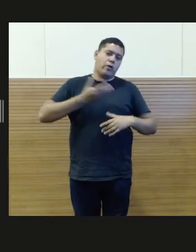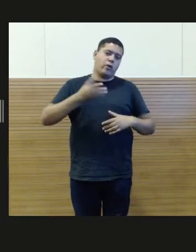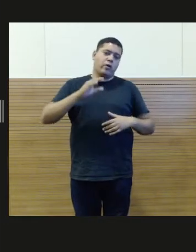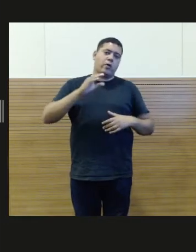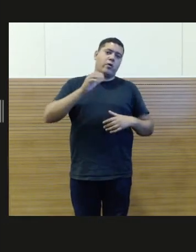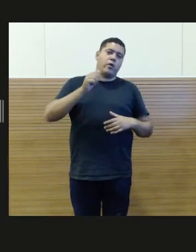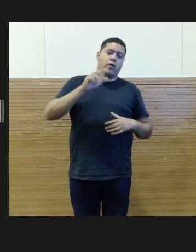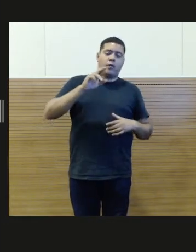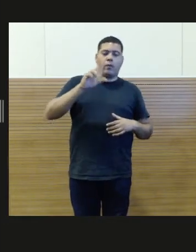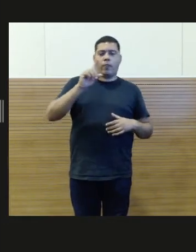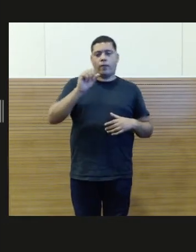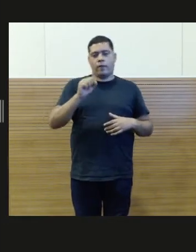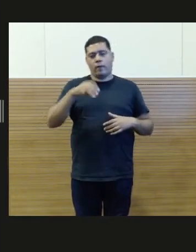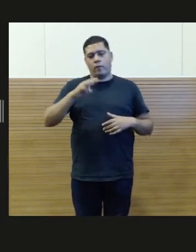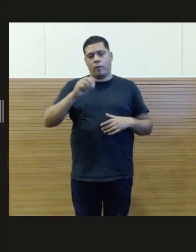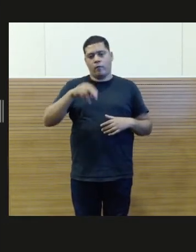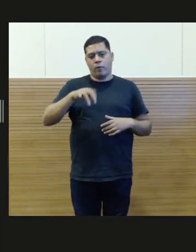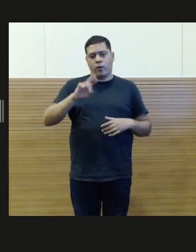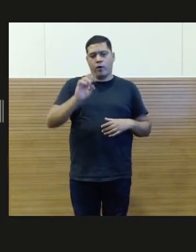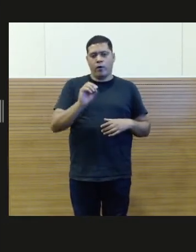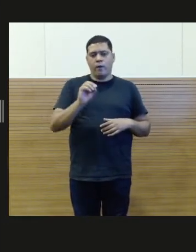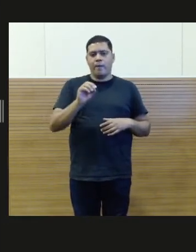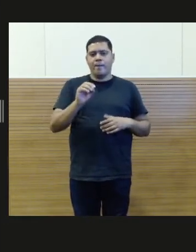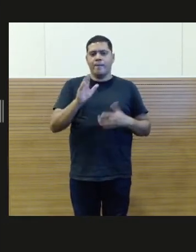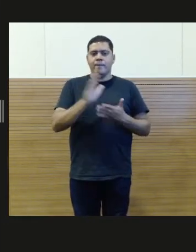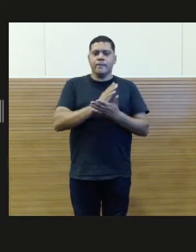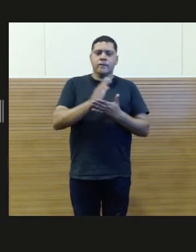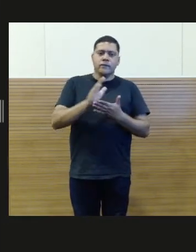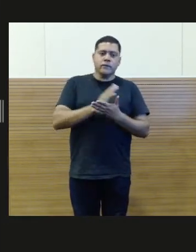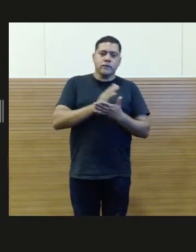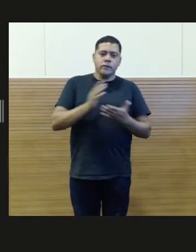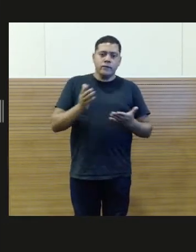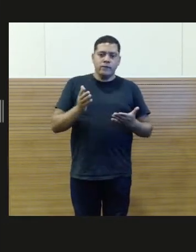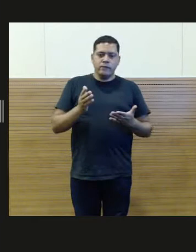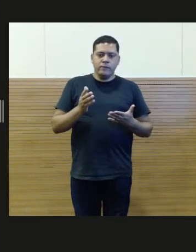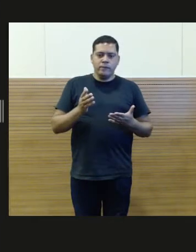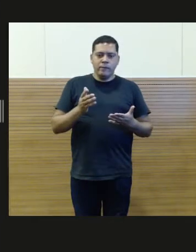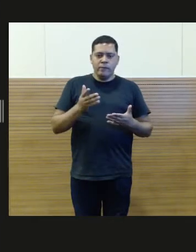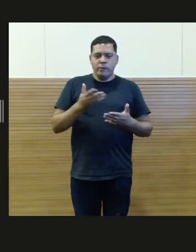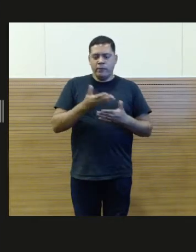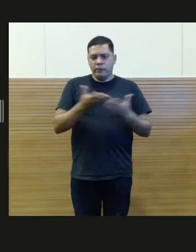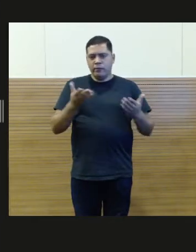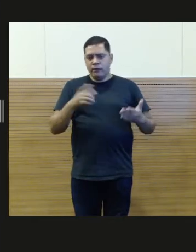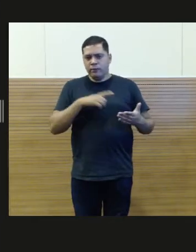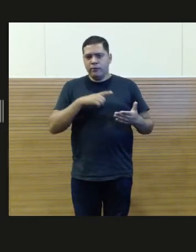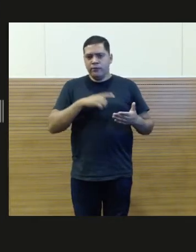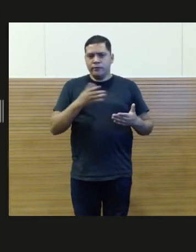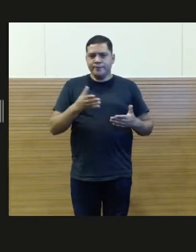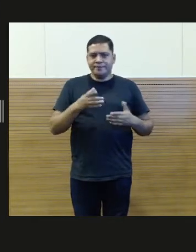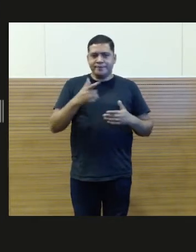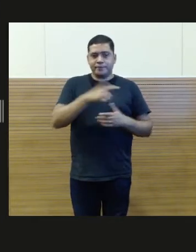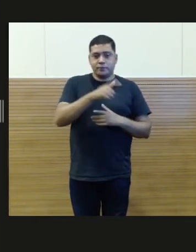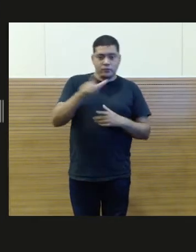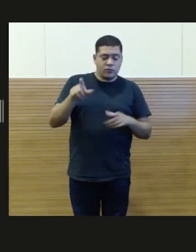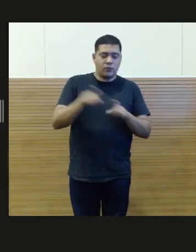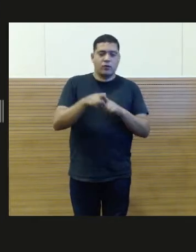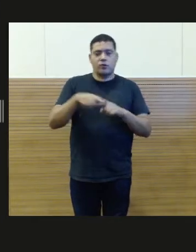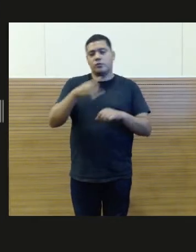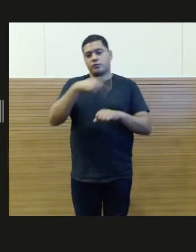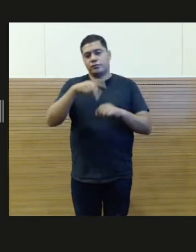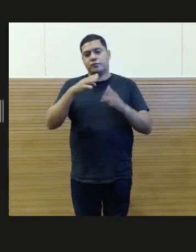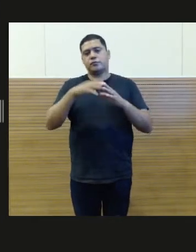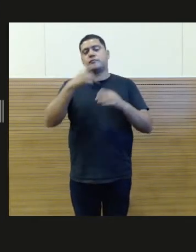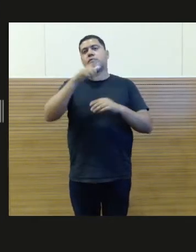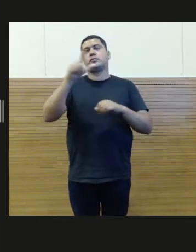Klaus Leisman, Mark Walkist, alguns dos outros colegas que ali estão acima, e em outros países. Se